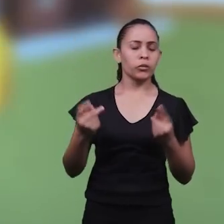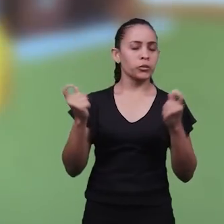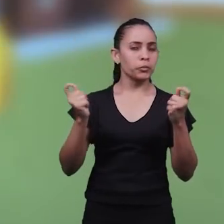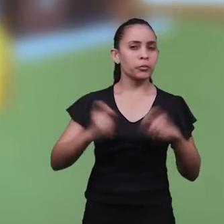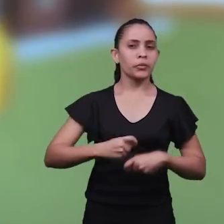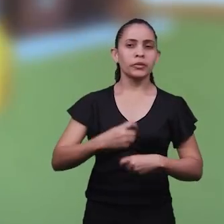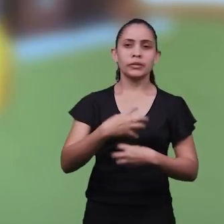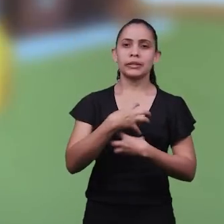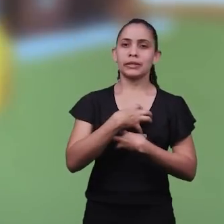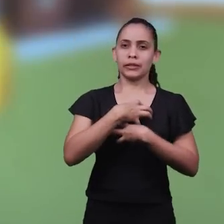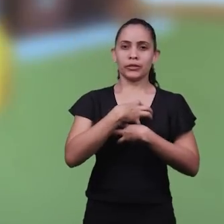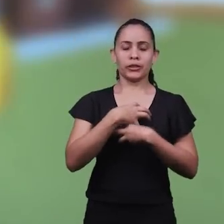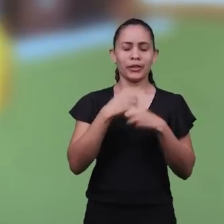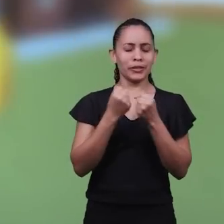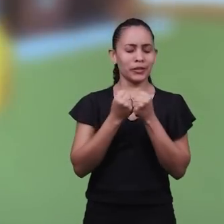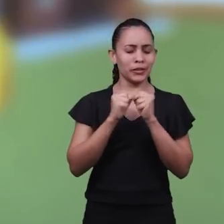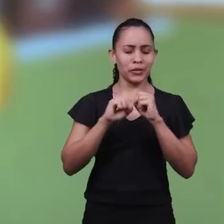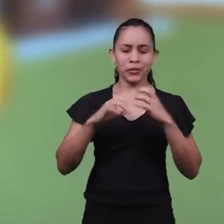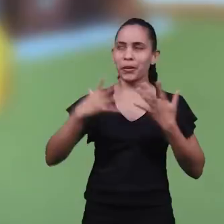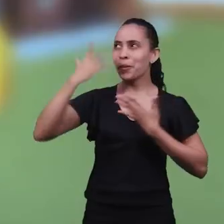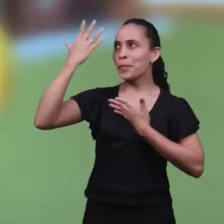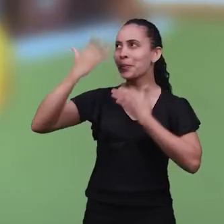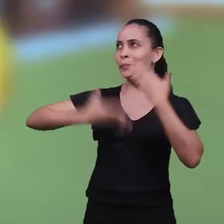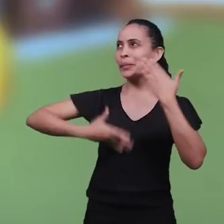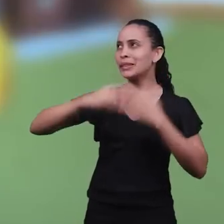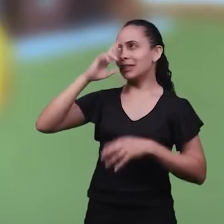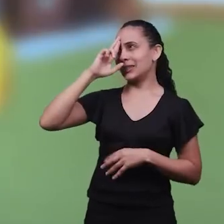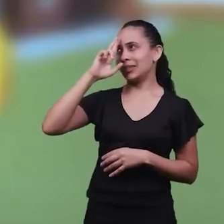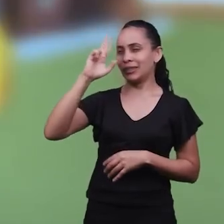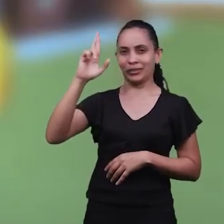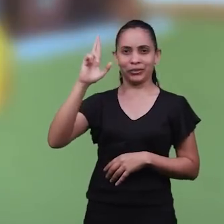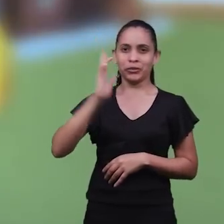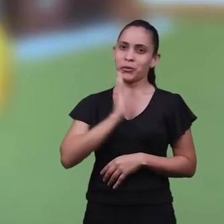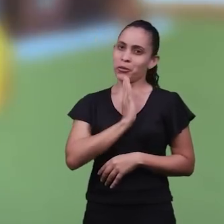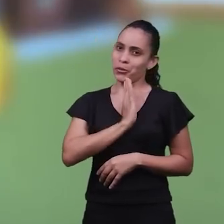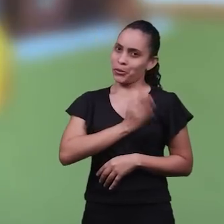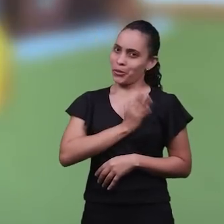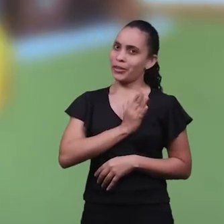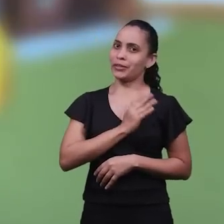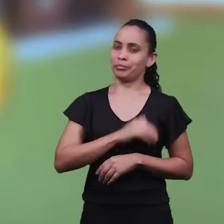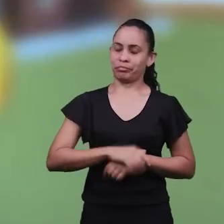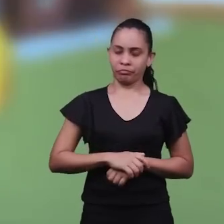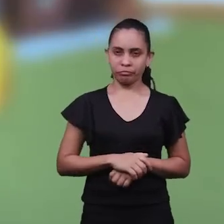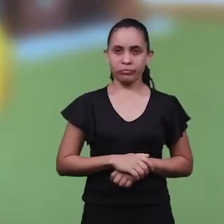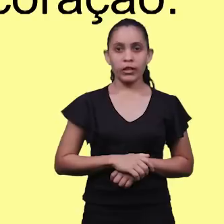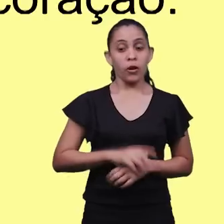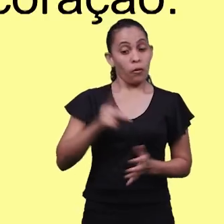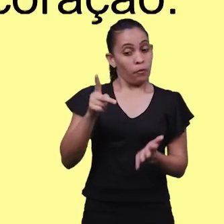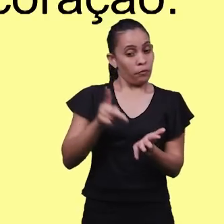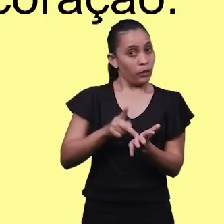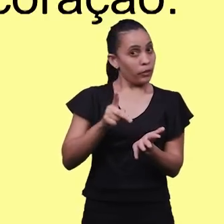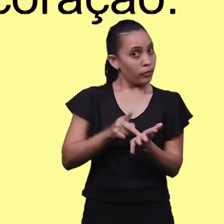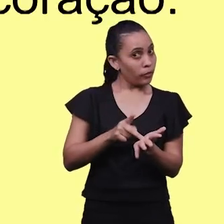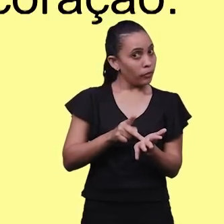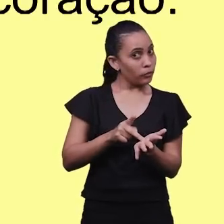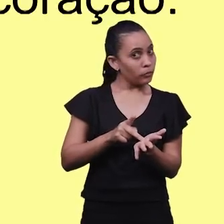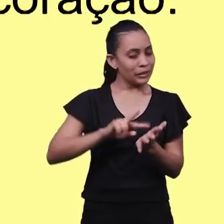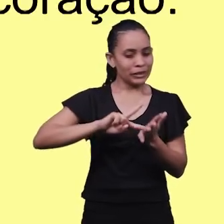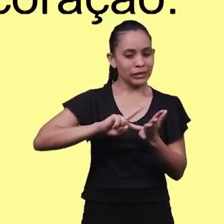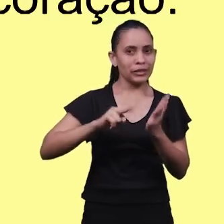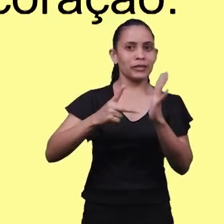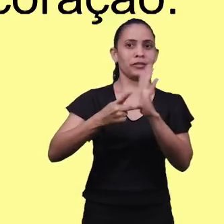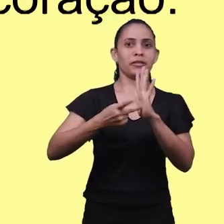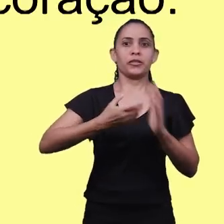podem sentir essa gloriosa presença no nosso coração. Então, o verdadeiro sentido do Natal é